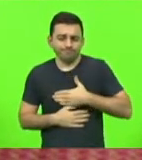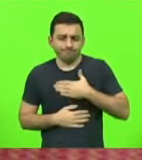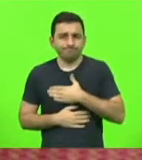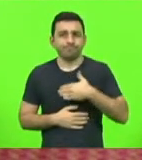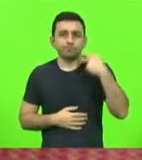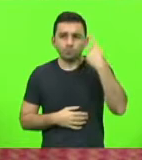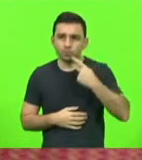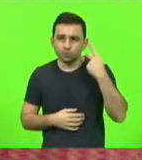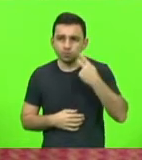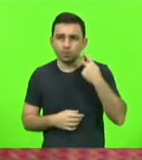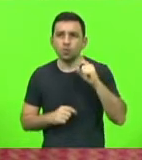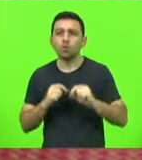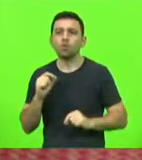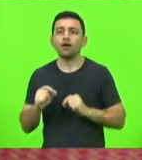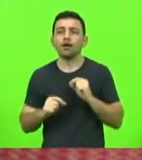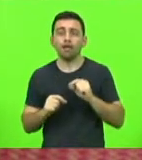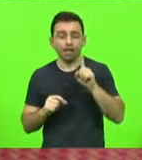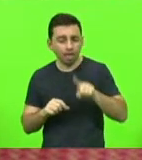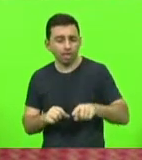é ver uma obra